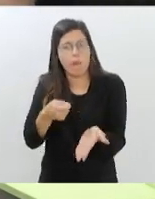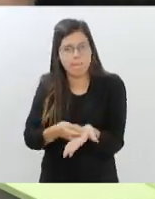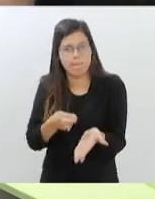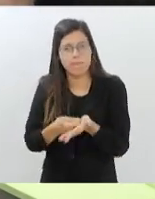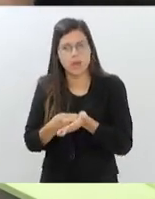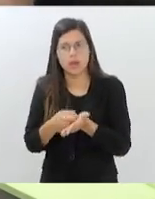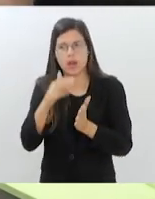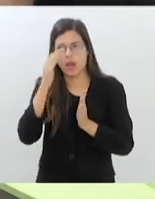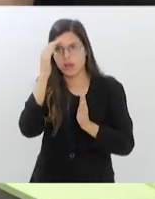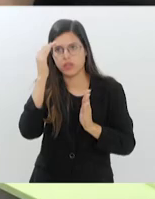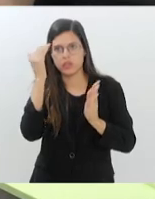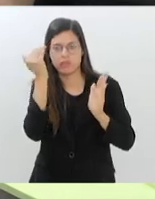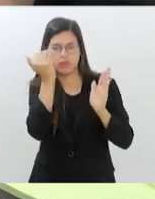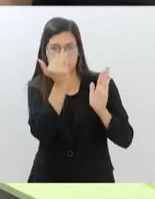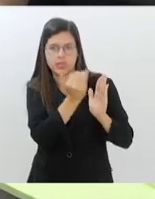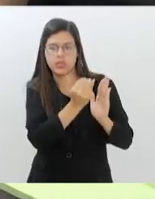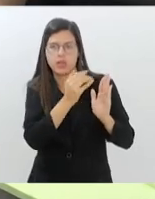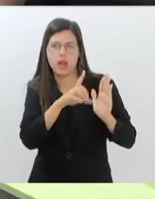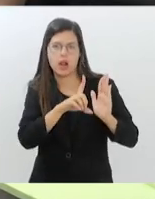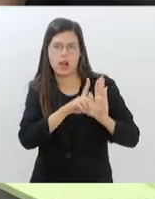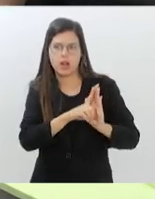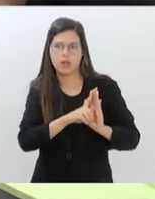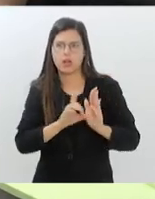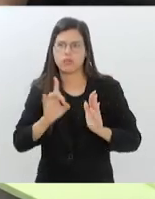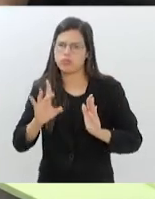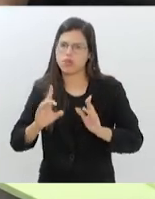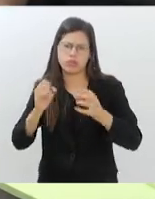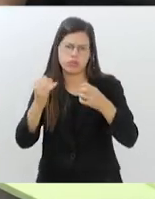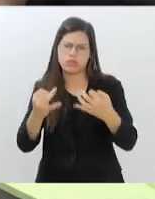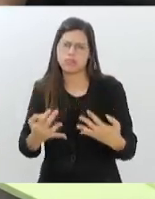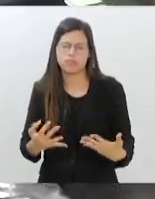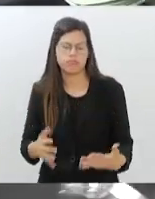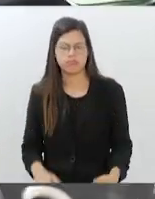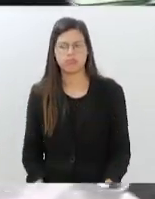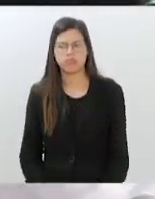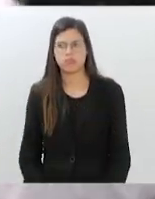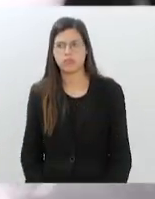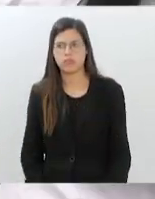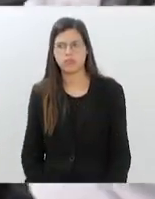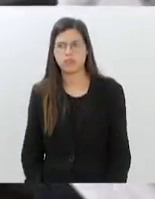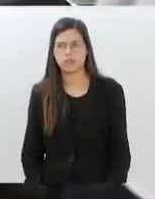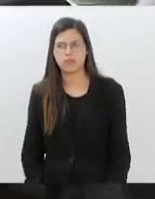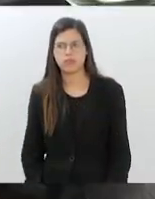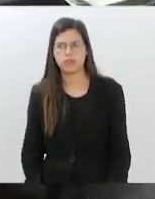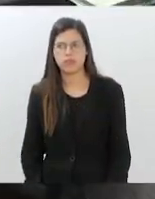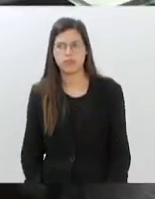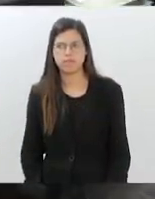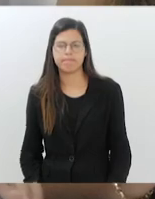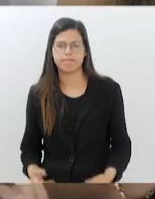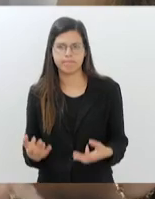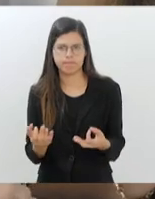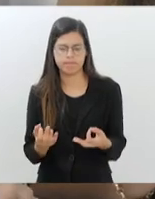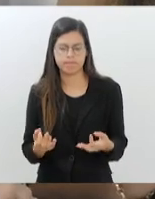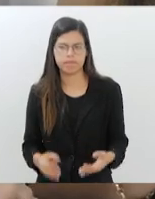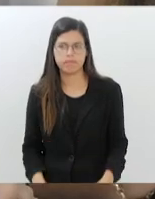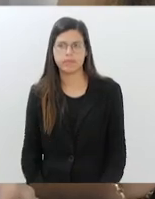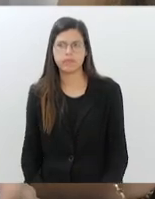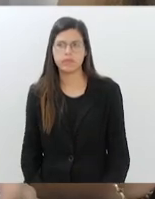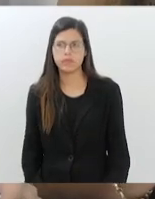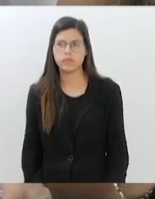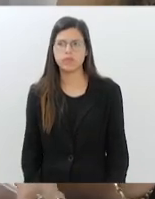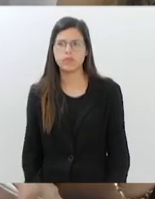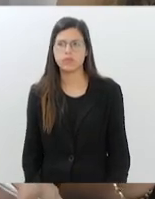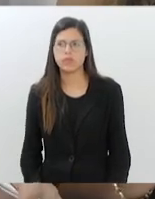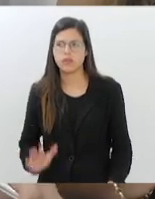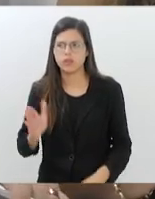lei que todo mundo é favorável era apenas essa explicação perfeito já foi